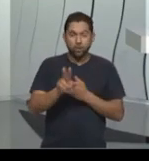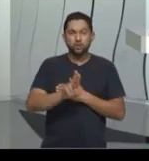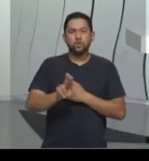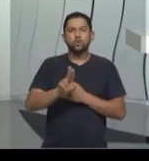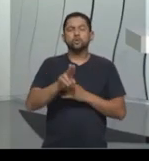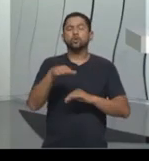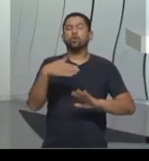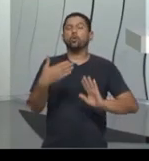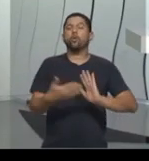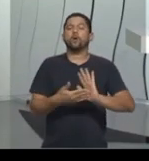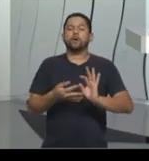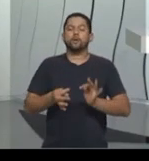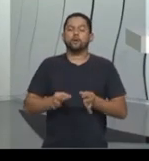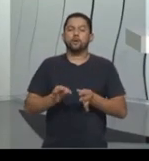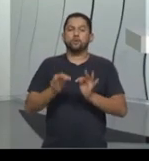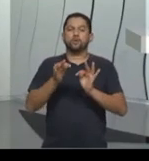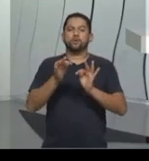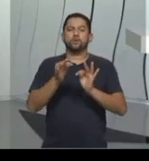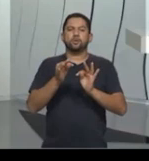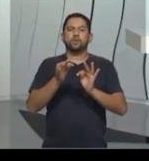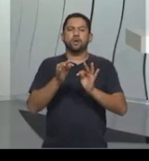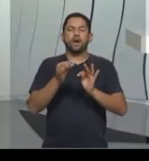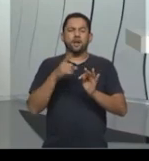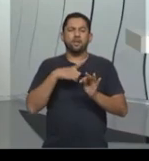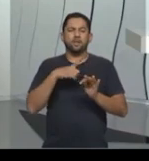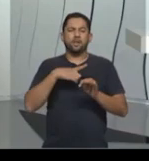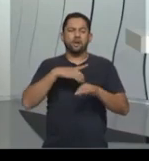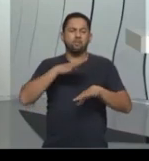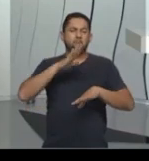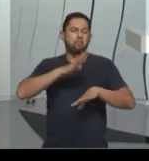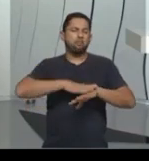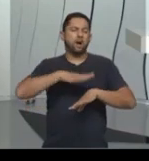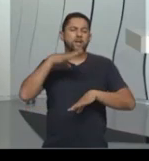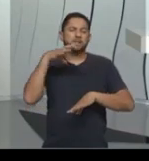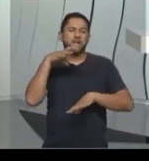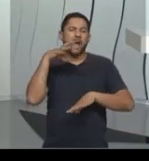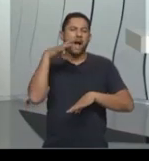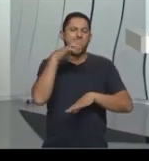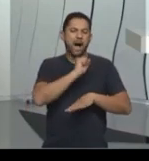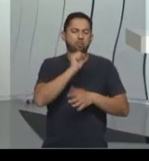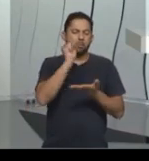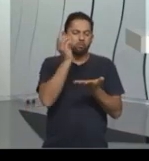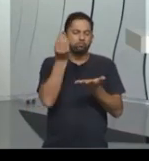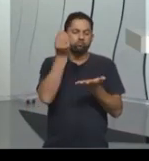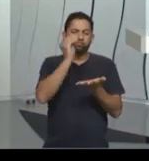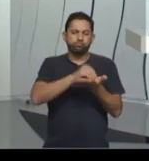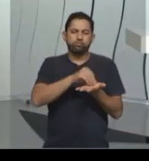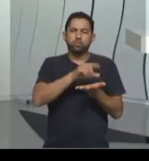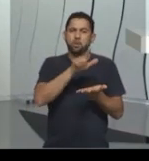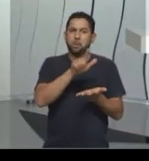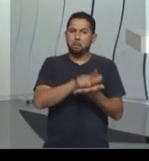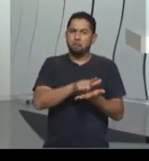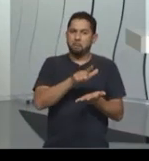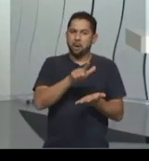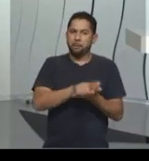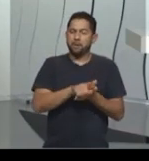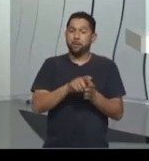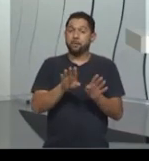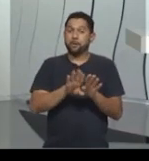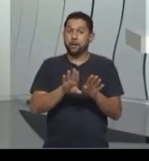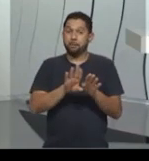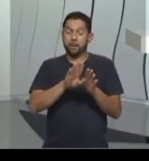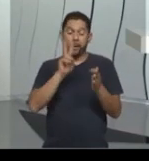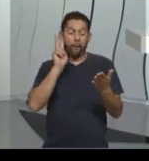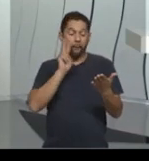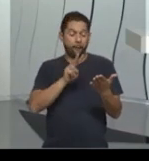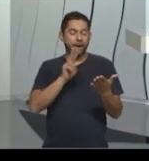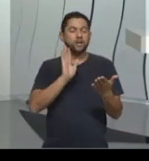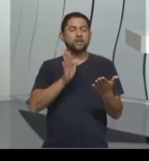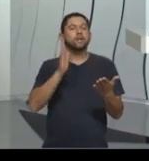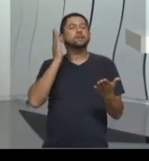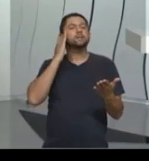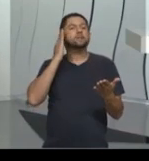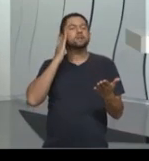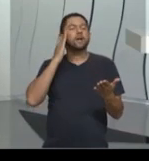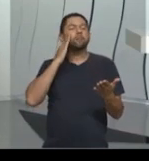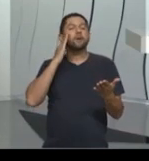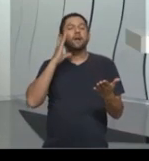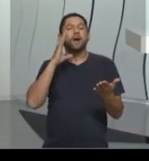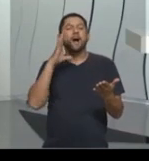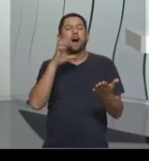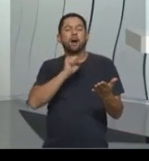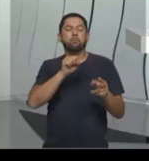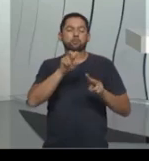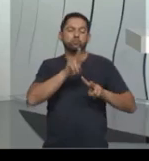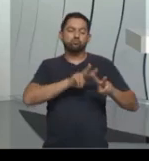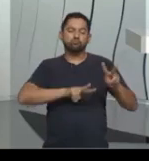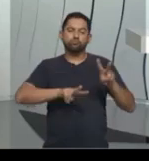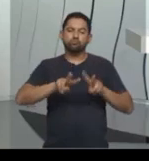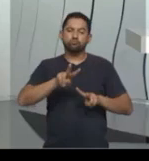favor, Por isso que hoje as coisas são muito mais rápidas, as análises, os estudos de mapas são muito mais rápidos hoje, justamente porque a